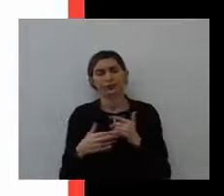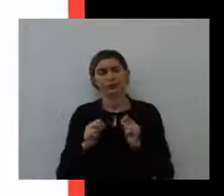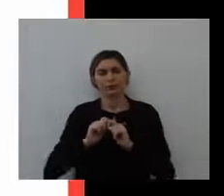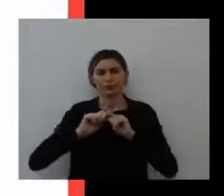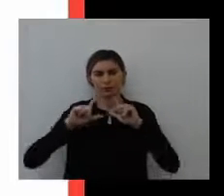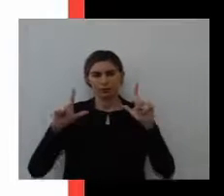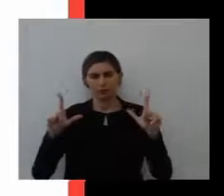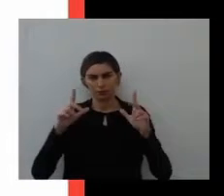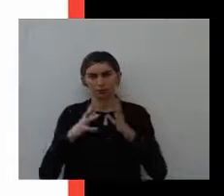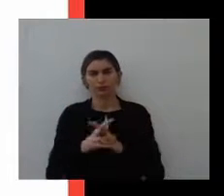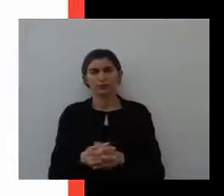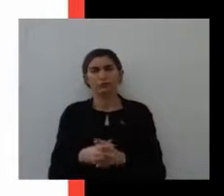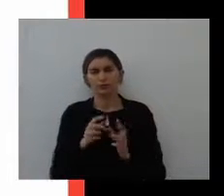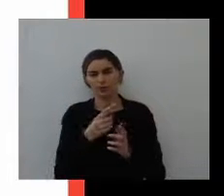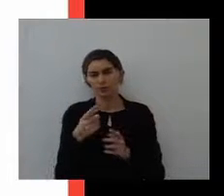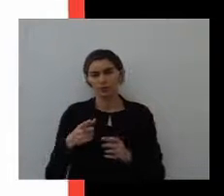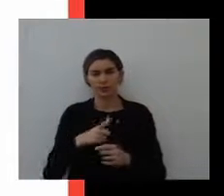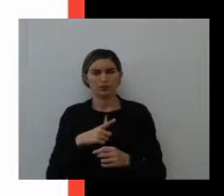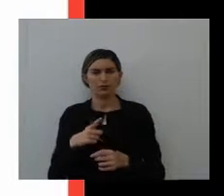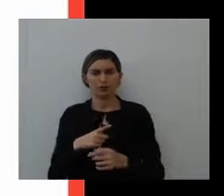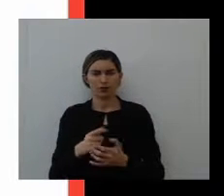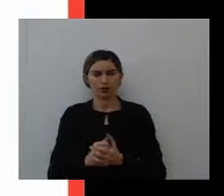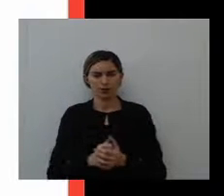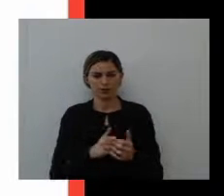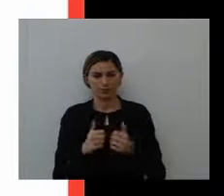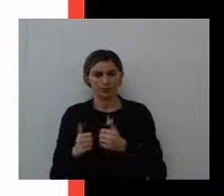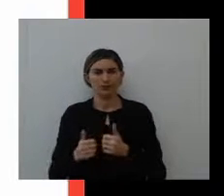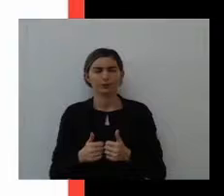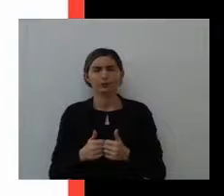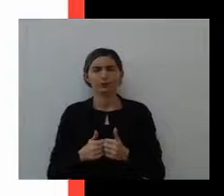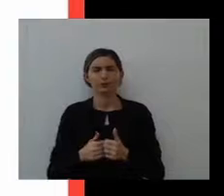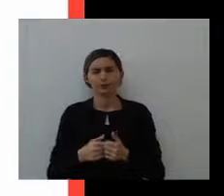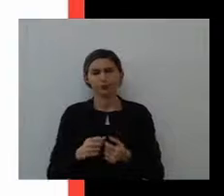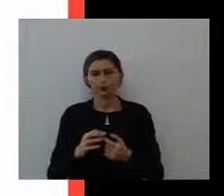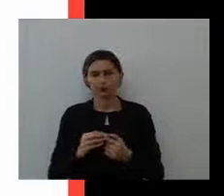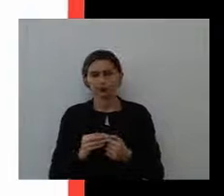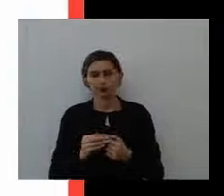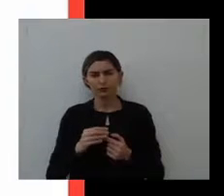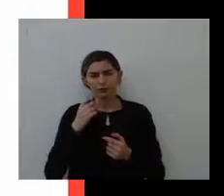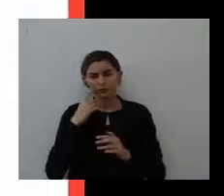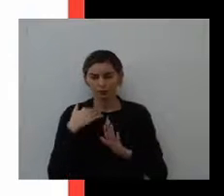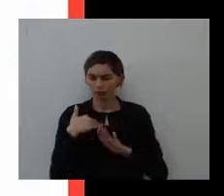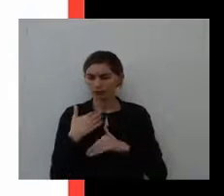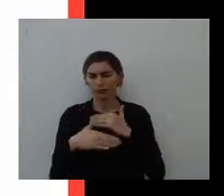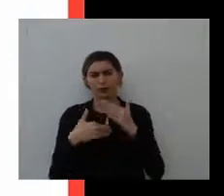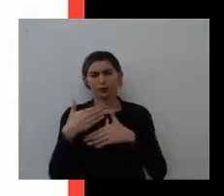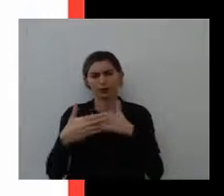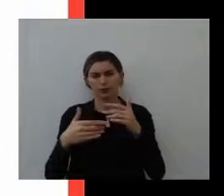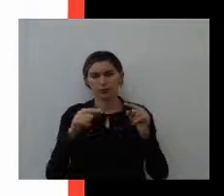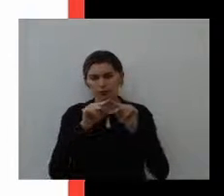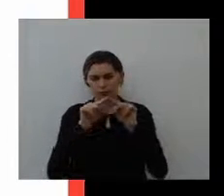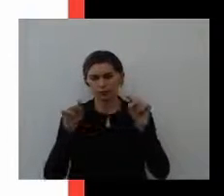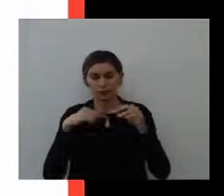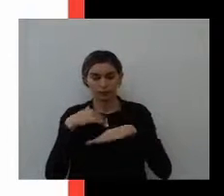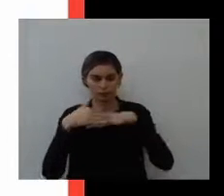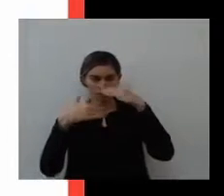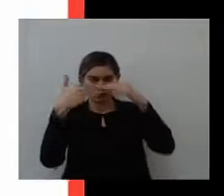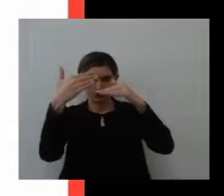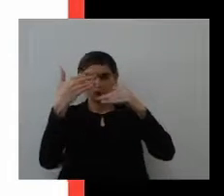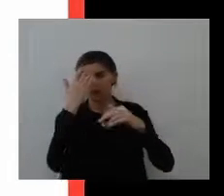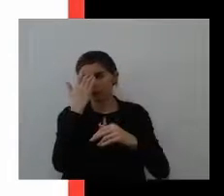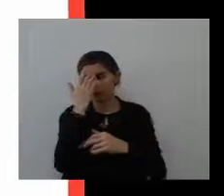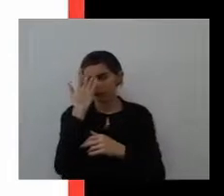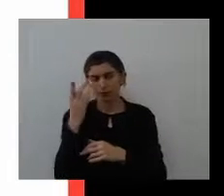slide. Você tem aí, tá bem? Uma evolução, uma linha evolutiva para